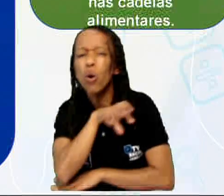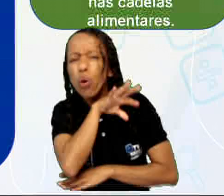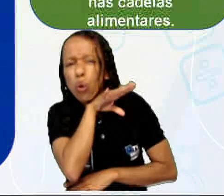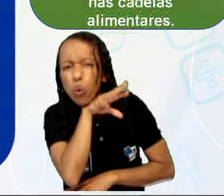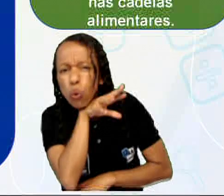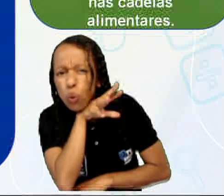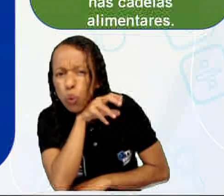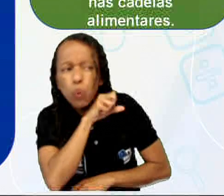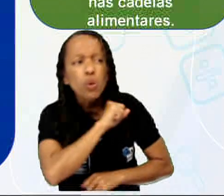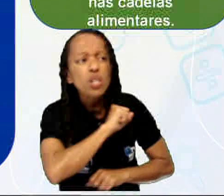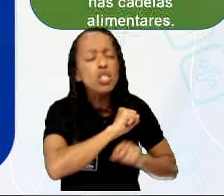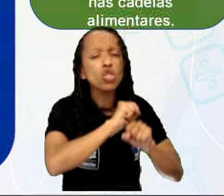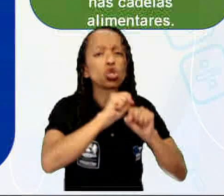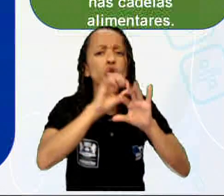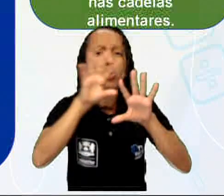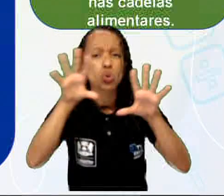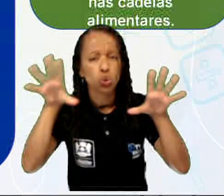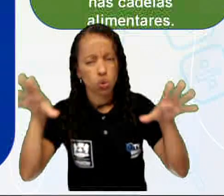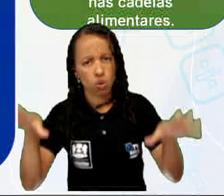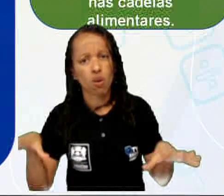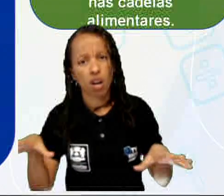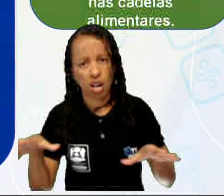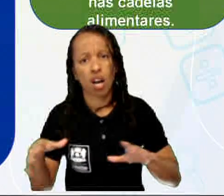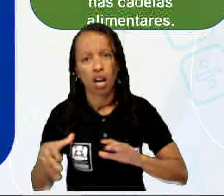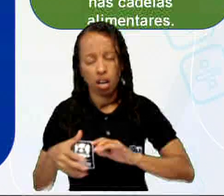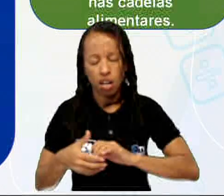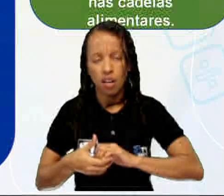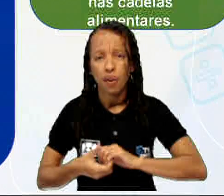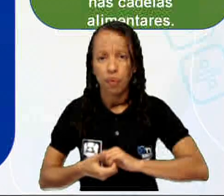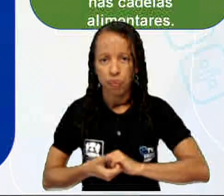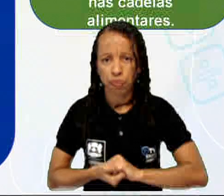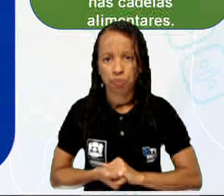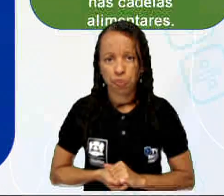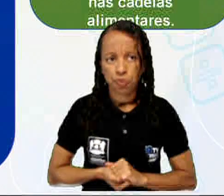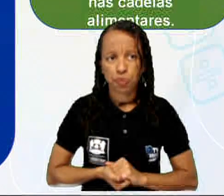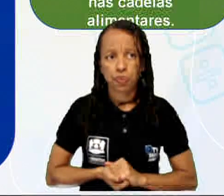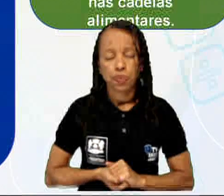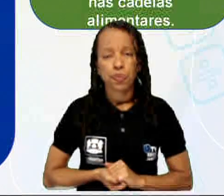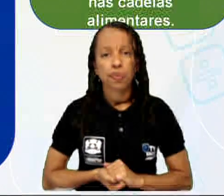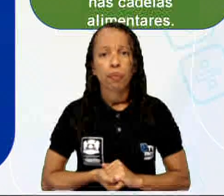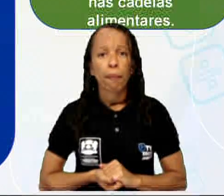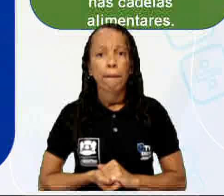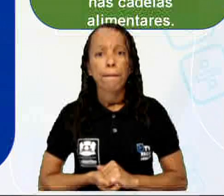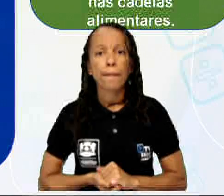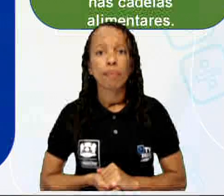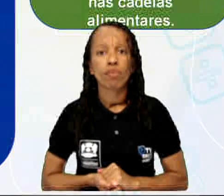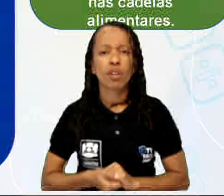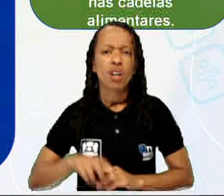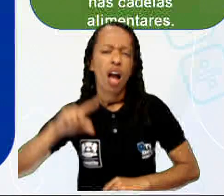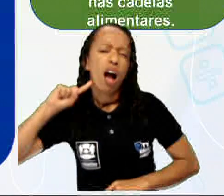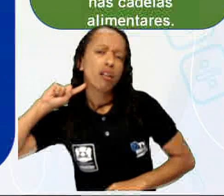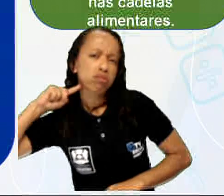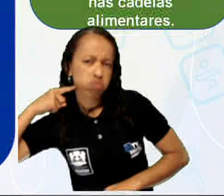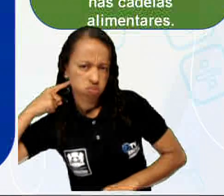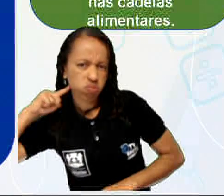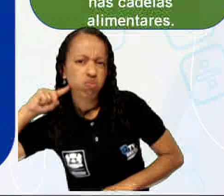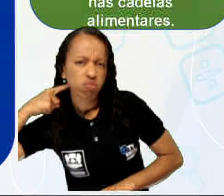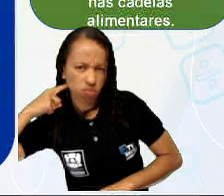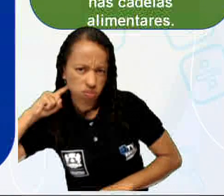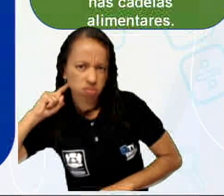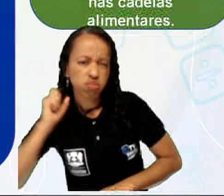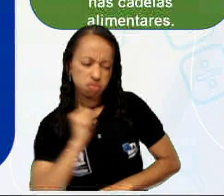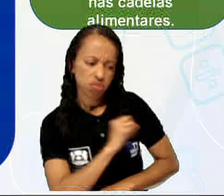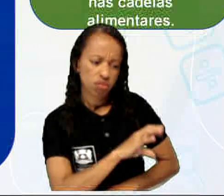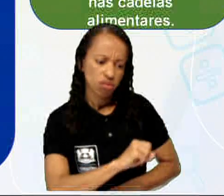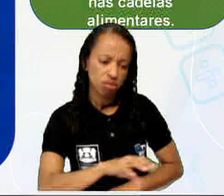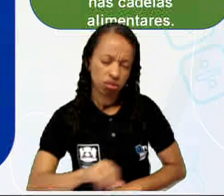transpiração dos vegetais e animais para poder acontecer. A poluição, que também é algo provocado